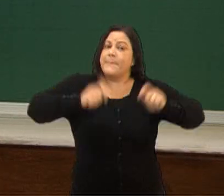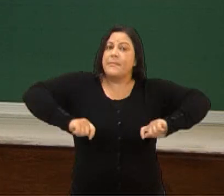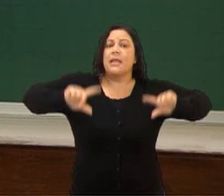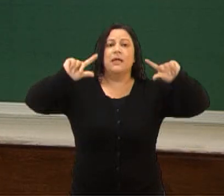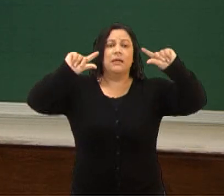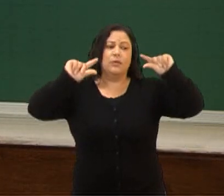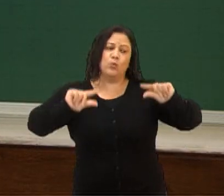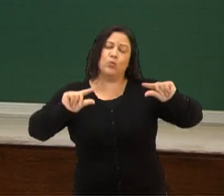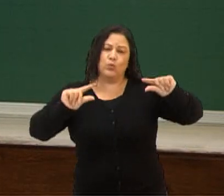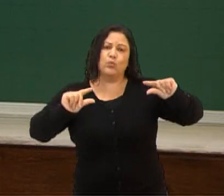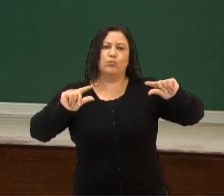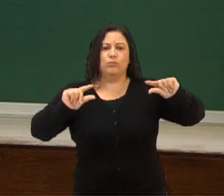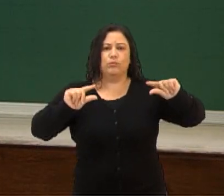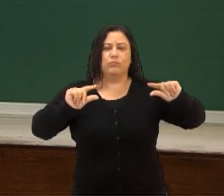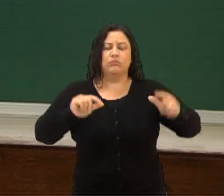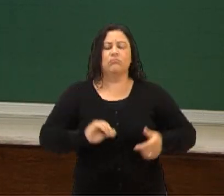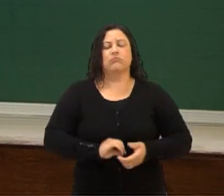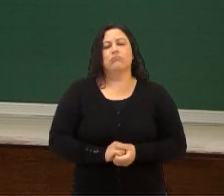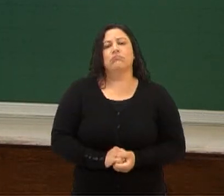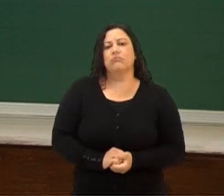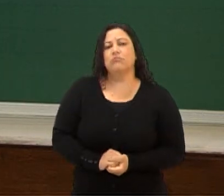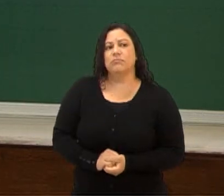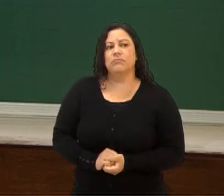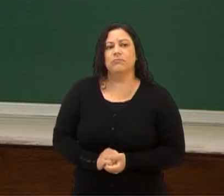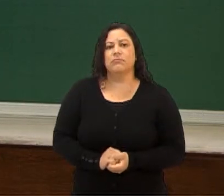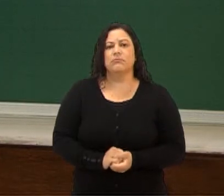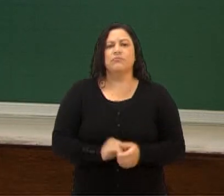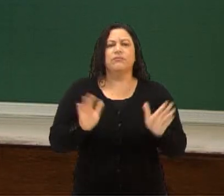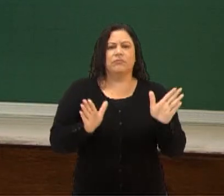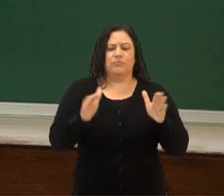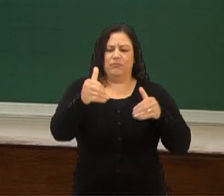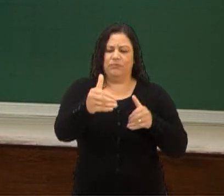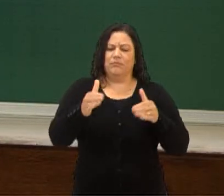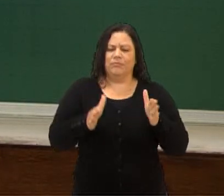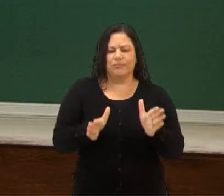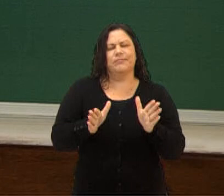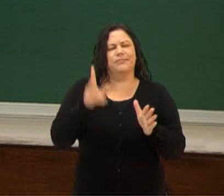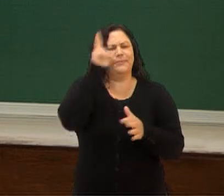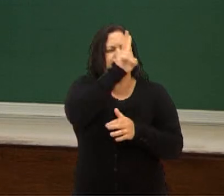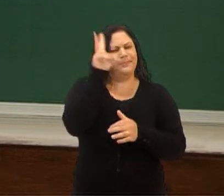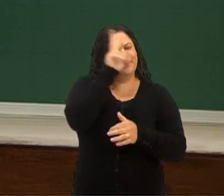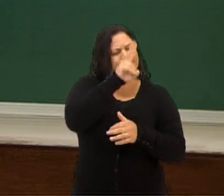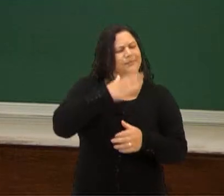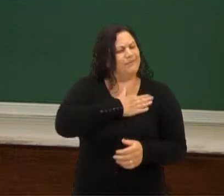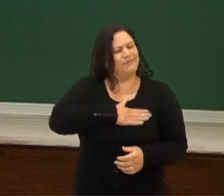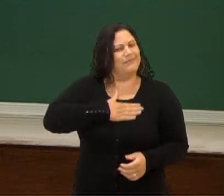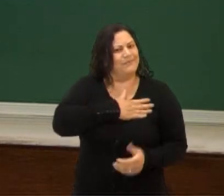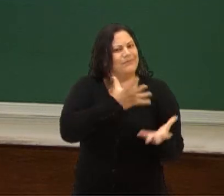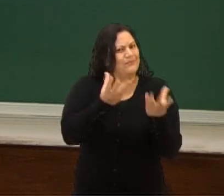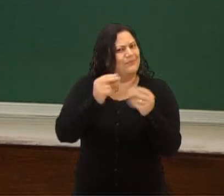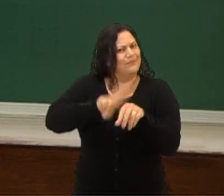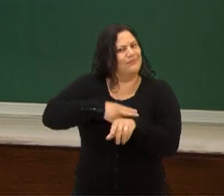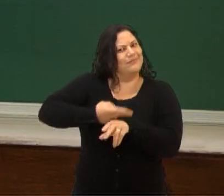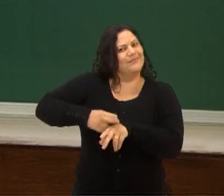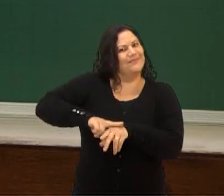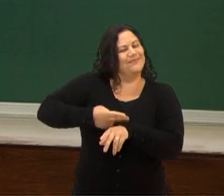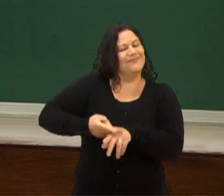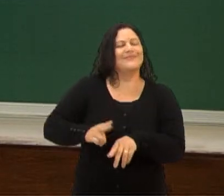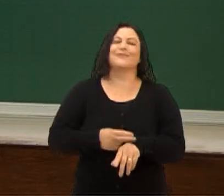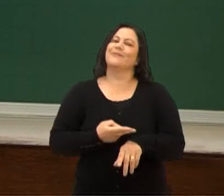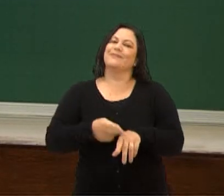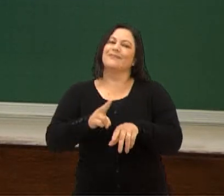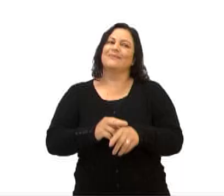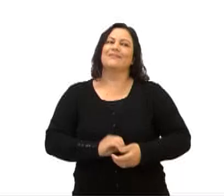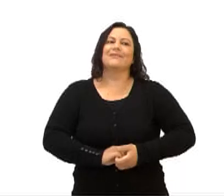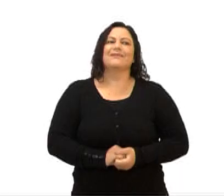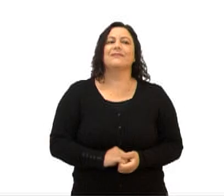a face lateral ser curta. Né? Caixinha de bombom, lembrei, porque eu gosto muito de chocolate. Muito bem, lembrando aqui um pouquinho da